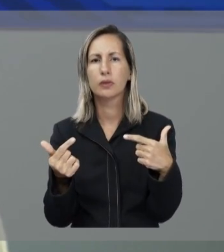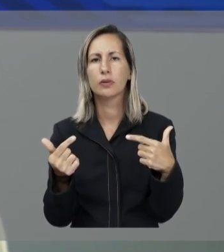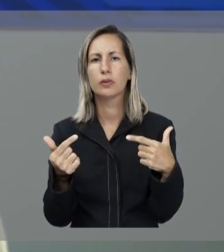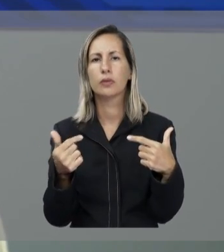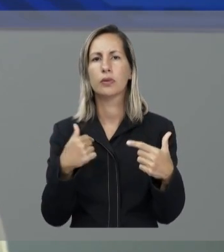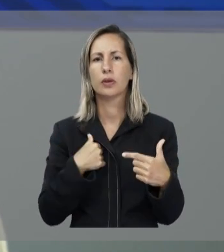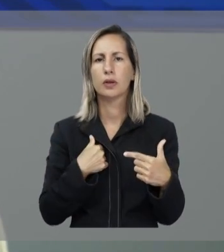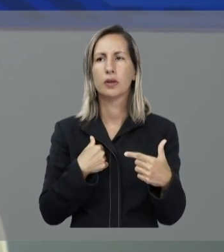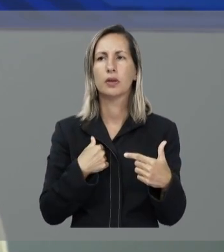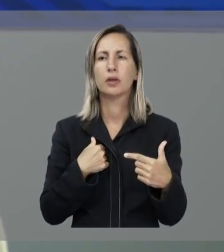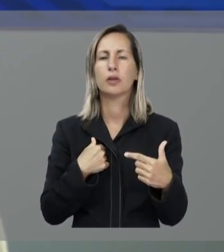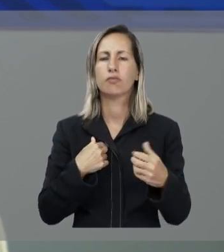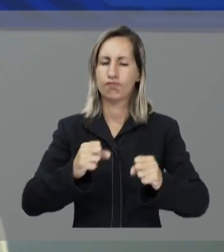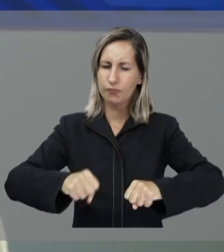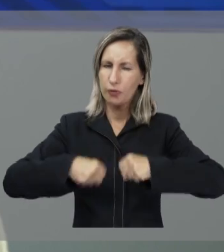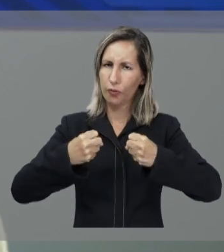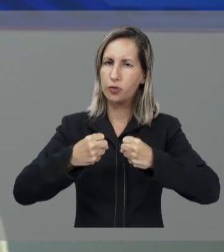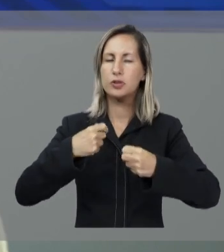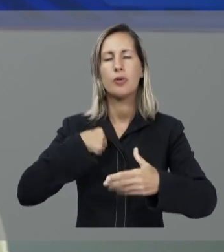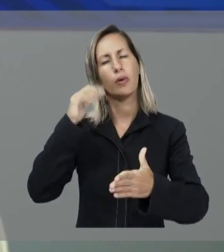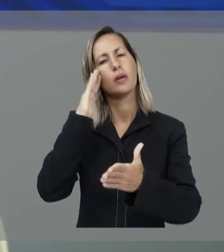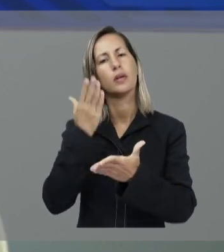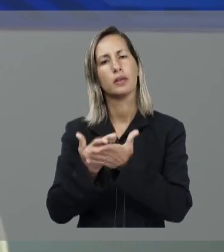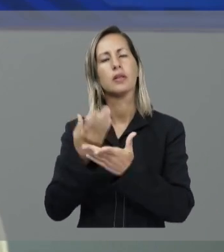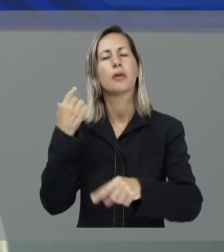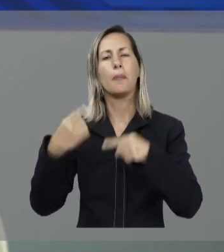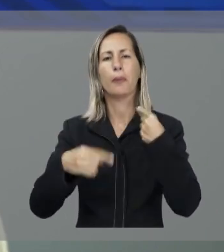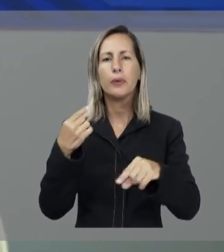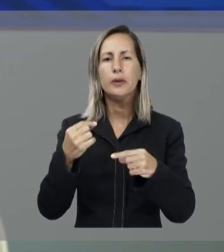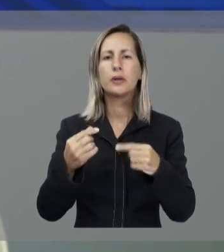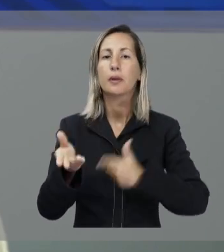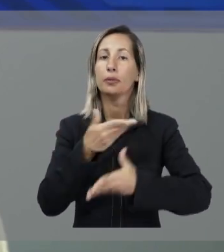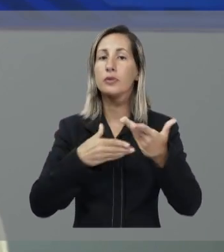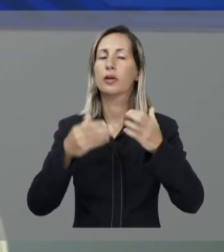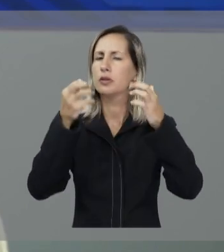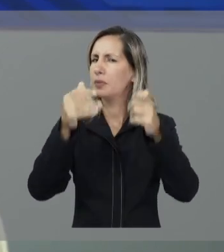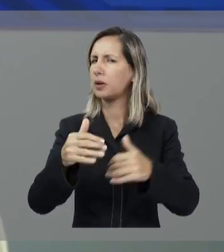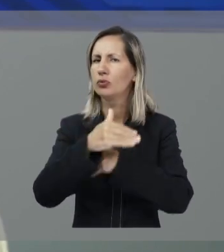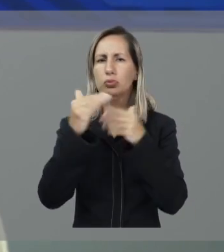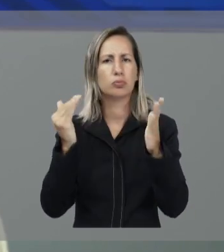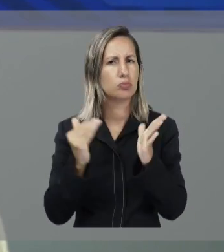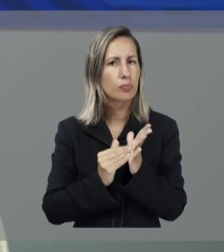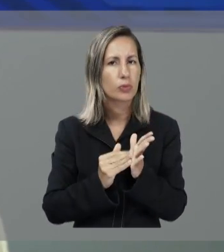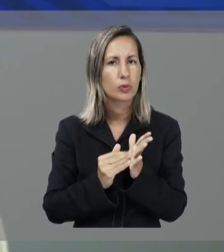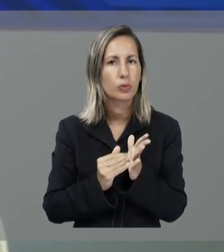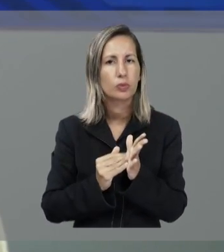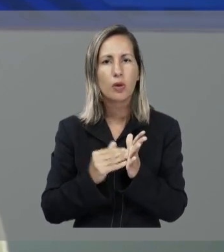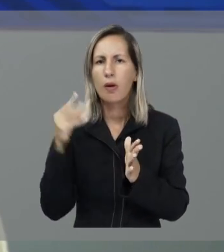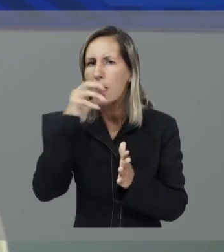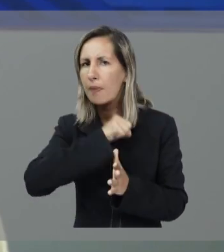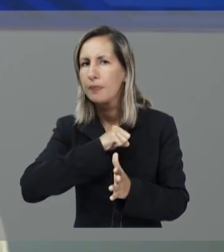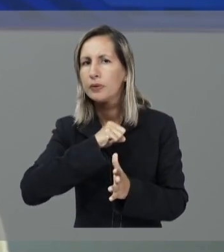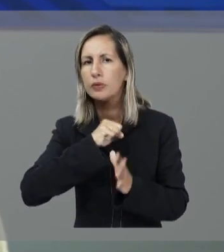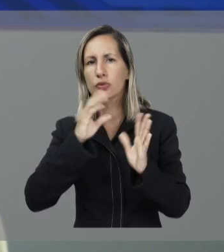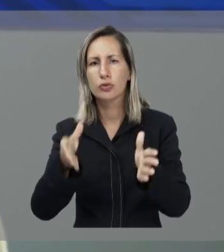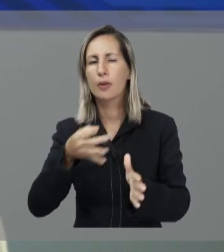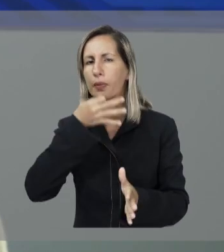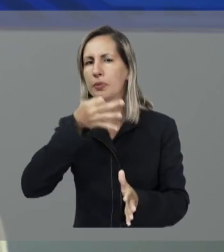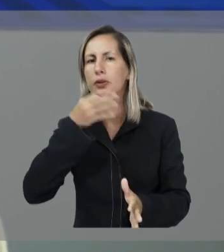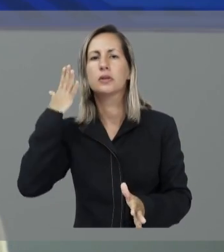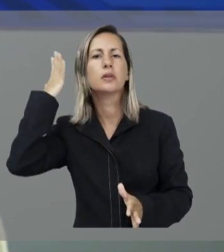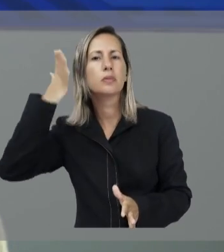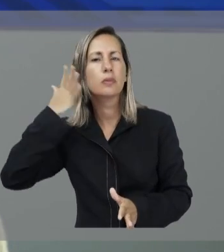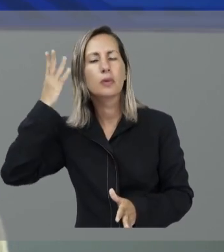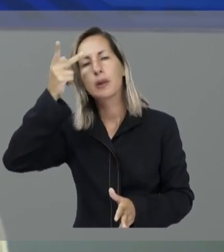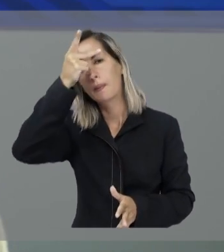sou arrojada naquilo que eu acredito, vieram me procurar e me explicaram tudo, e a gente de imediato já propusemos uma audiência